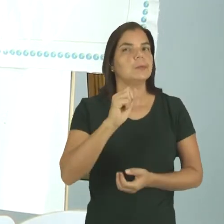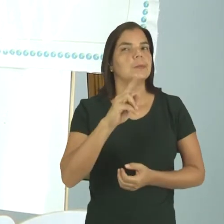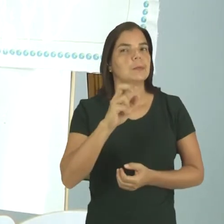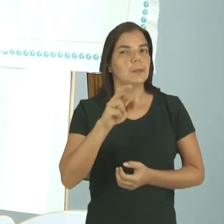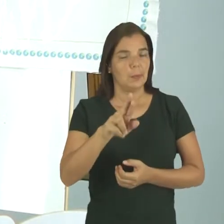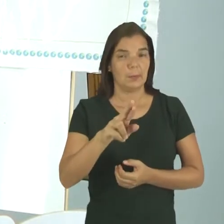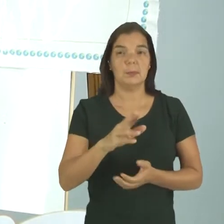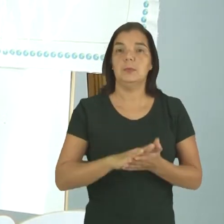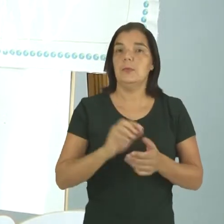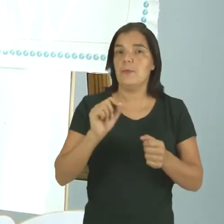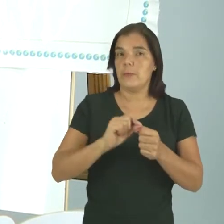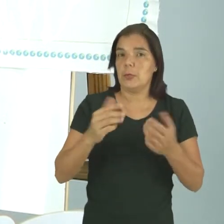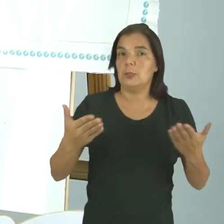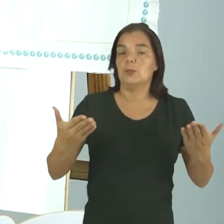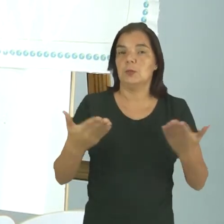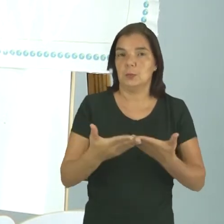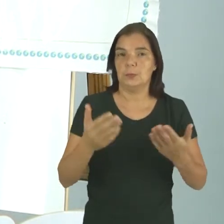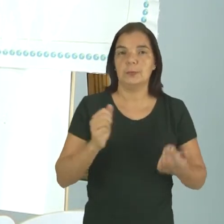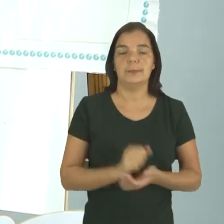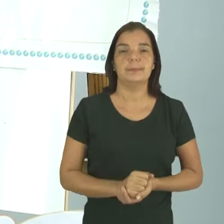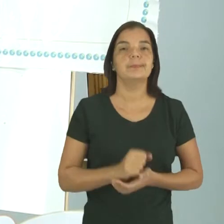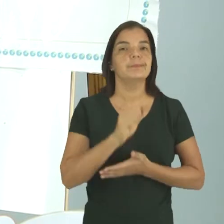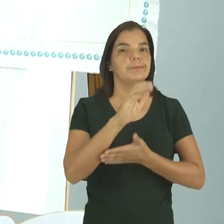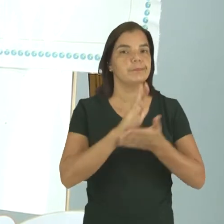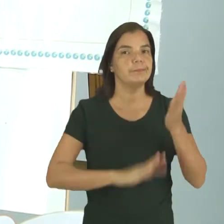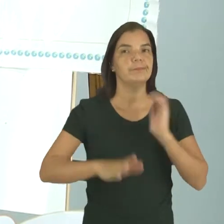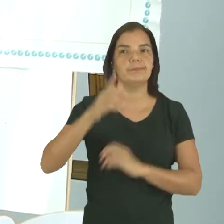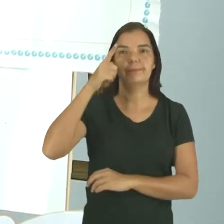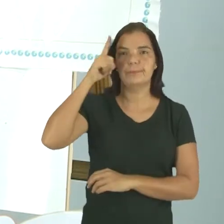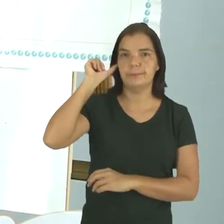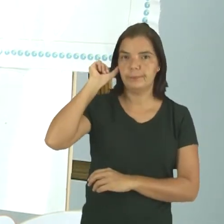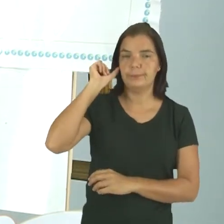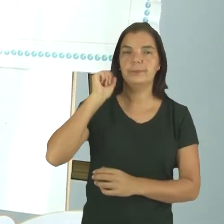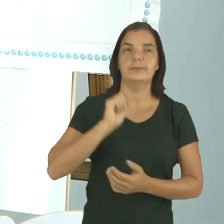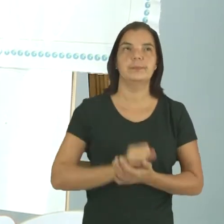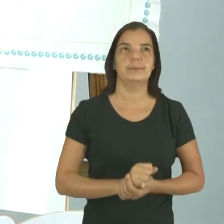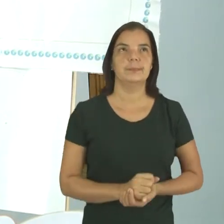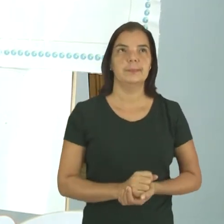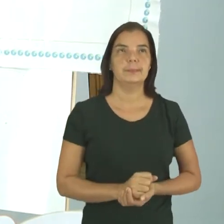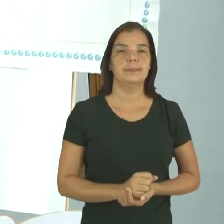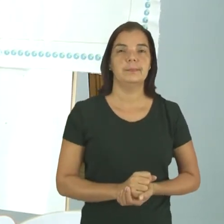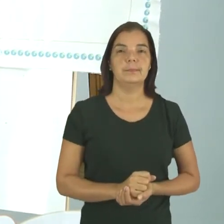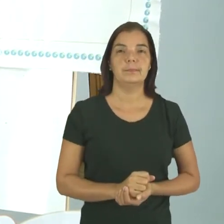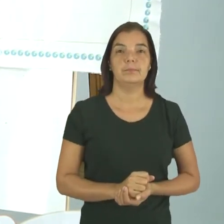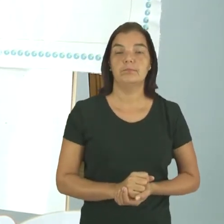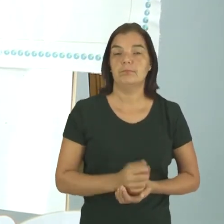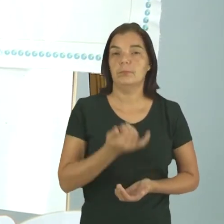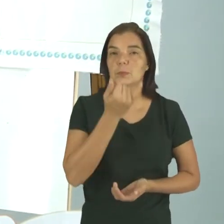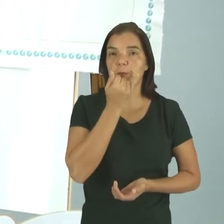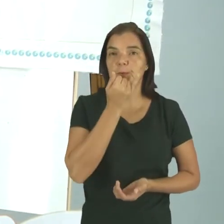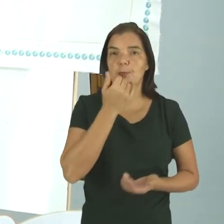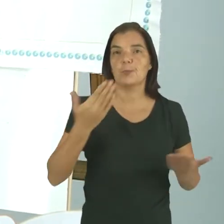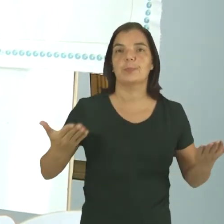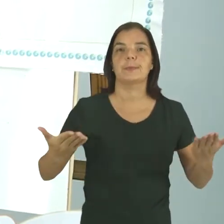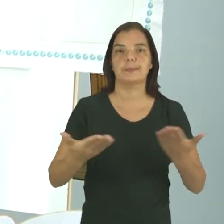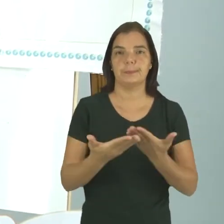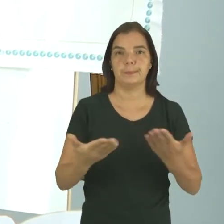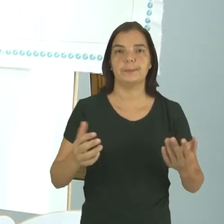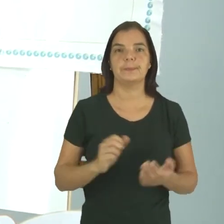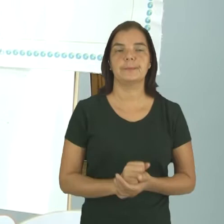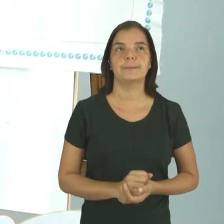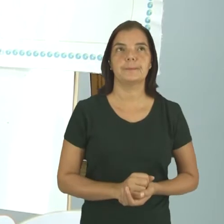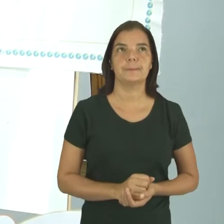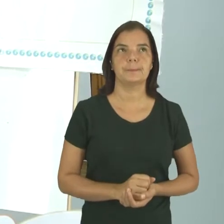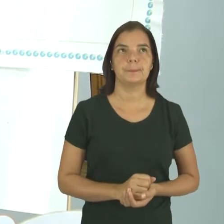fez hoje. Então, essa é uma atividade de hoje, no presente. Muito